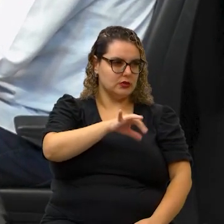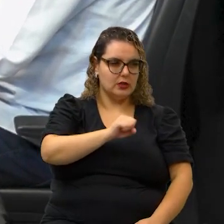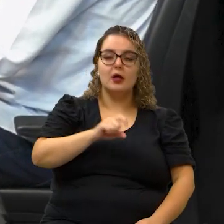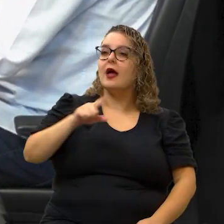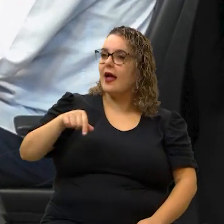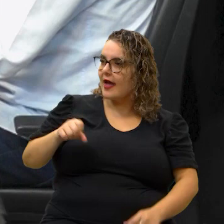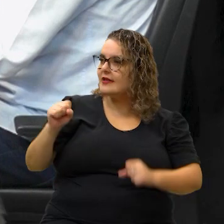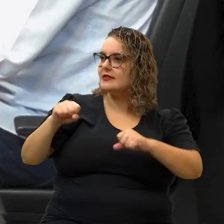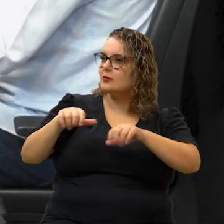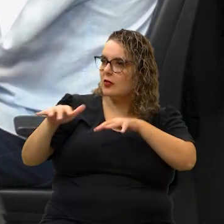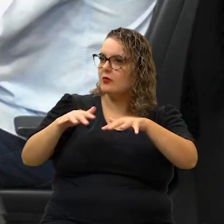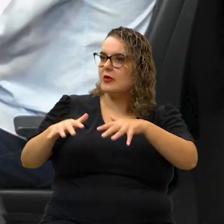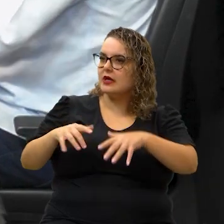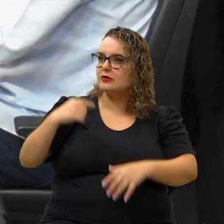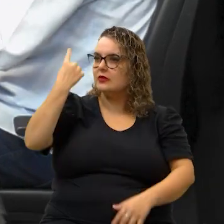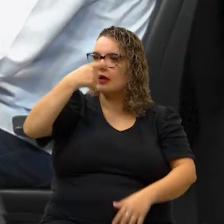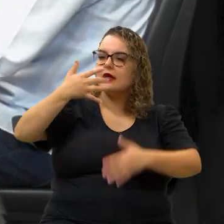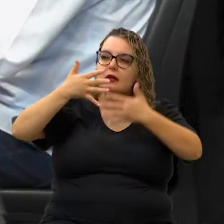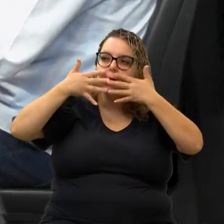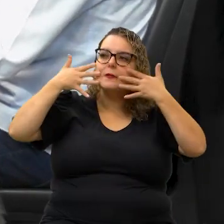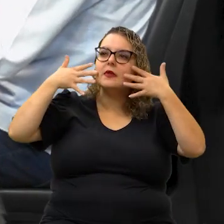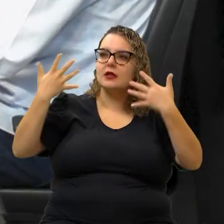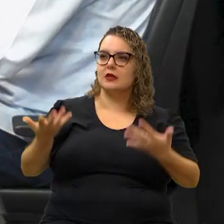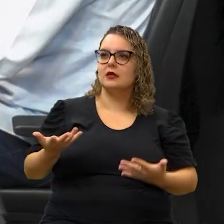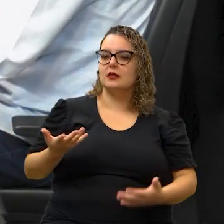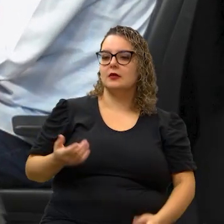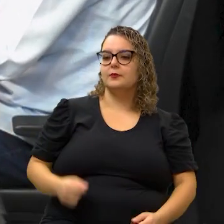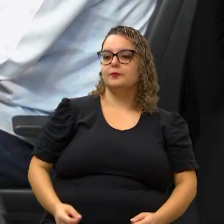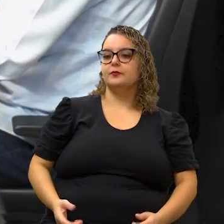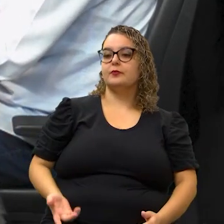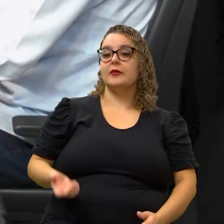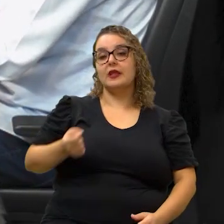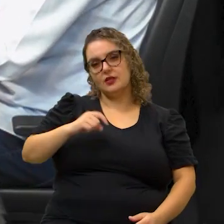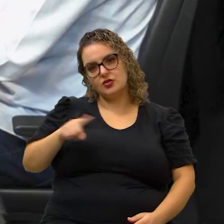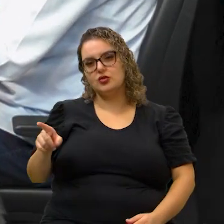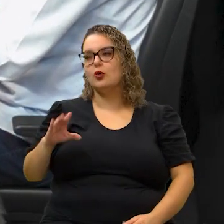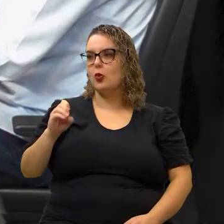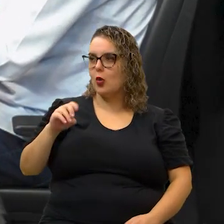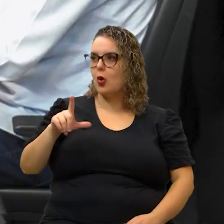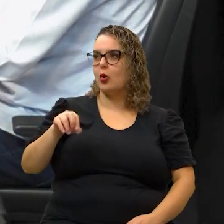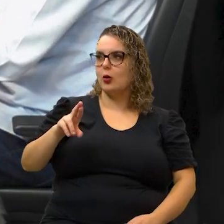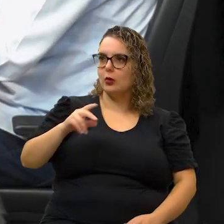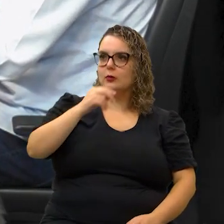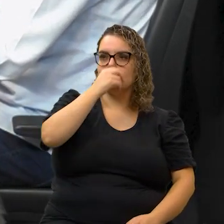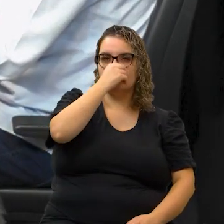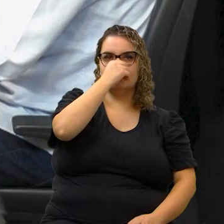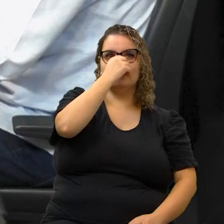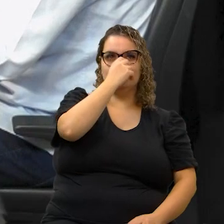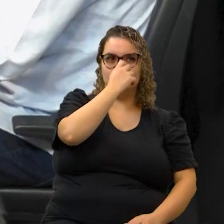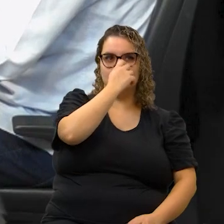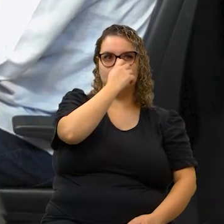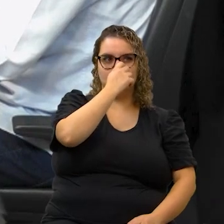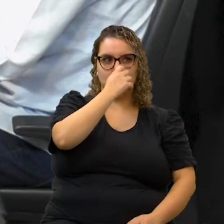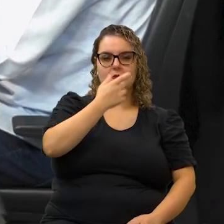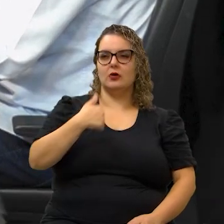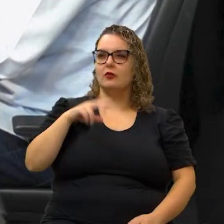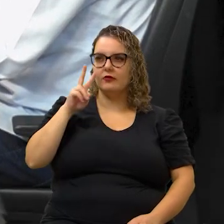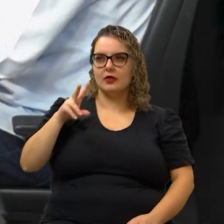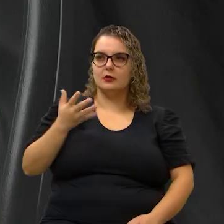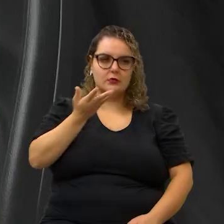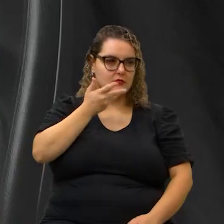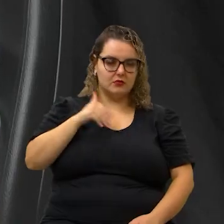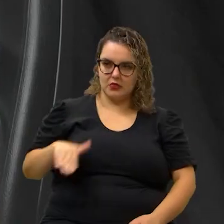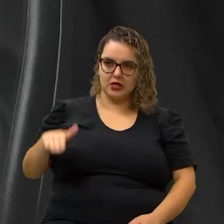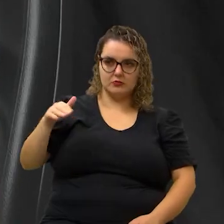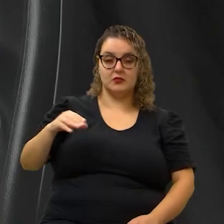tomou as ruas do Brasil e que levou ao impeachment do Collor. Então eu também vi aquilo ainda criança, início de adolescente e